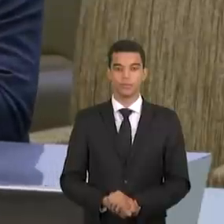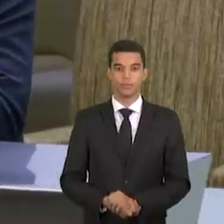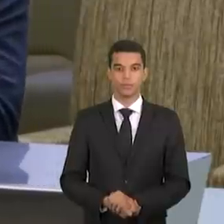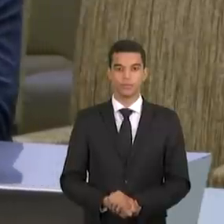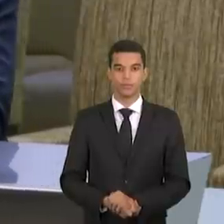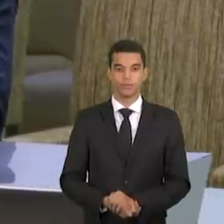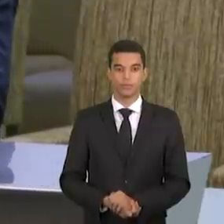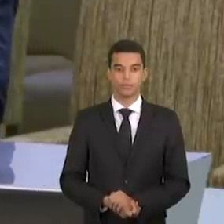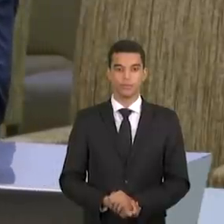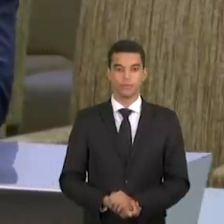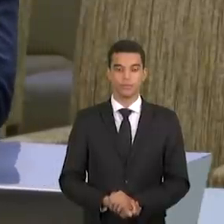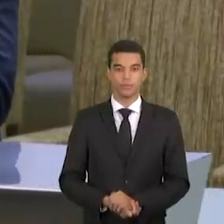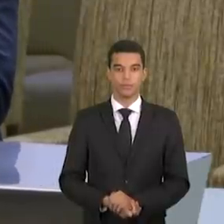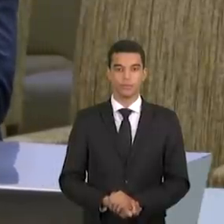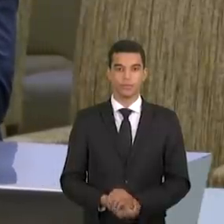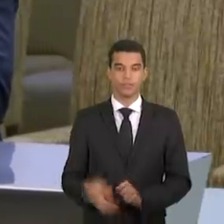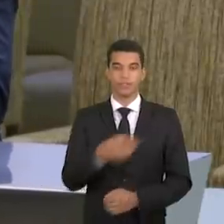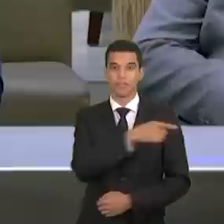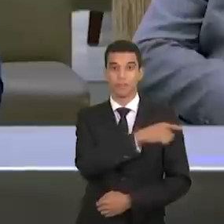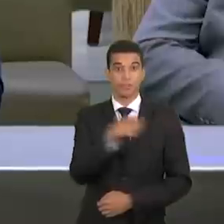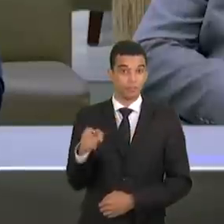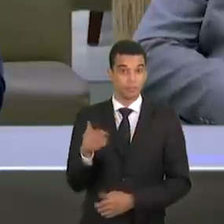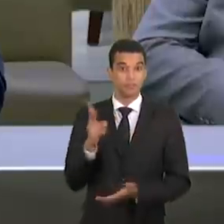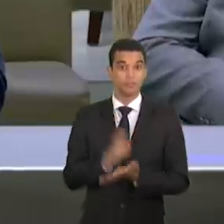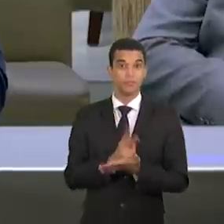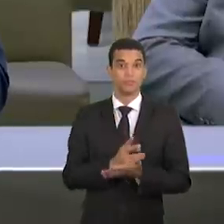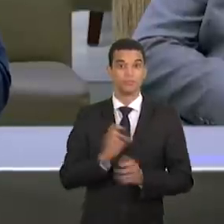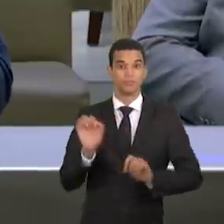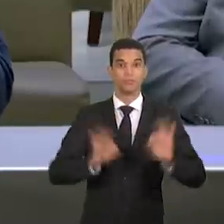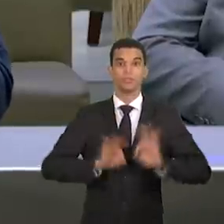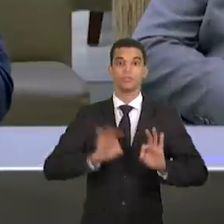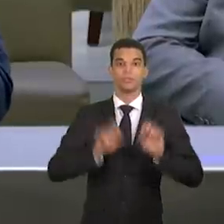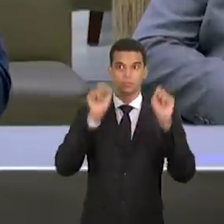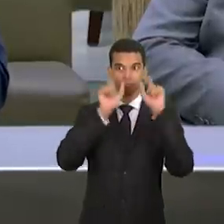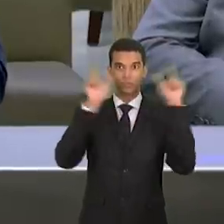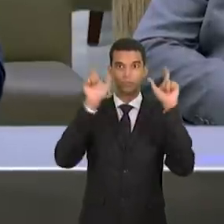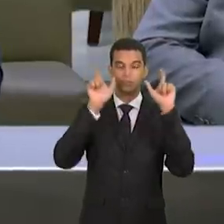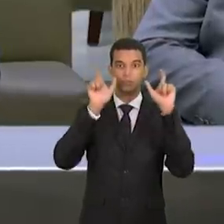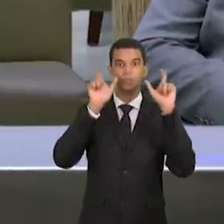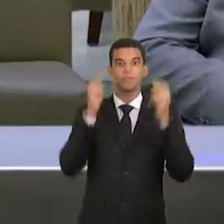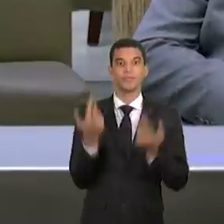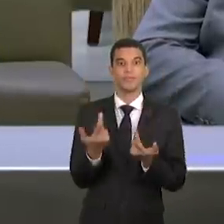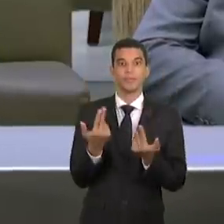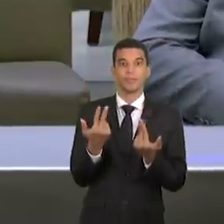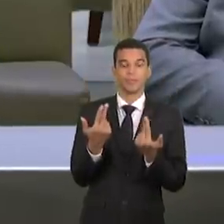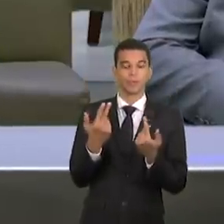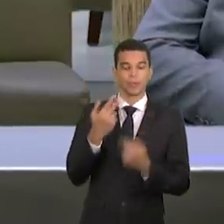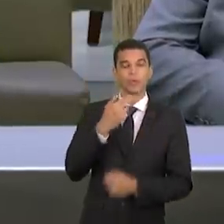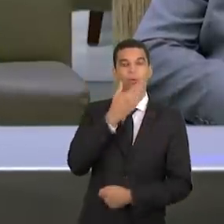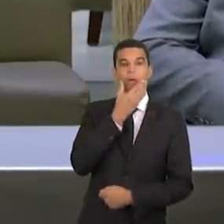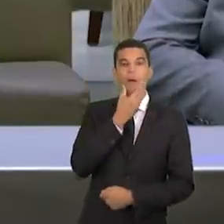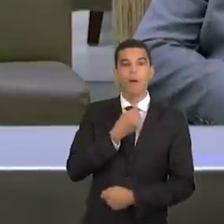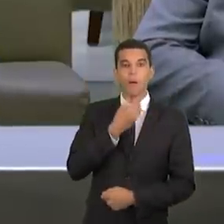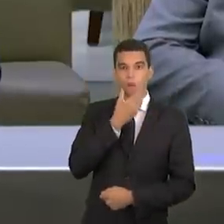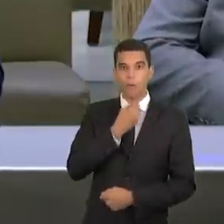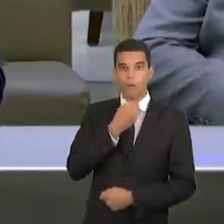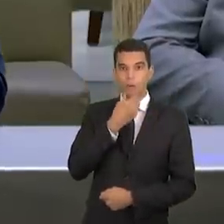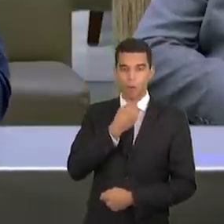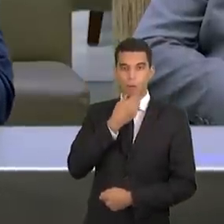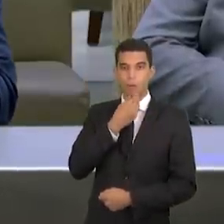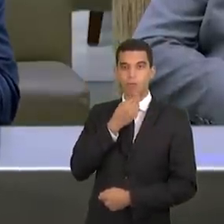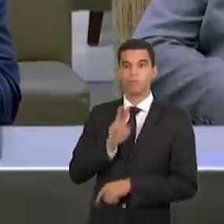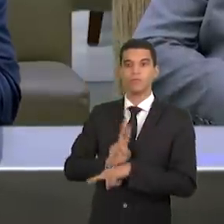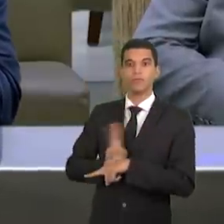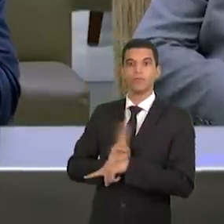aos homens que esperam o seu Senhor, quando houver de voltar das bodas, para que